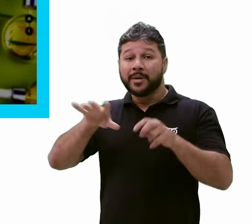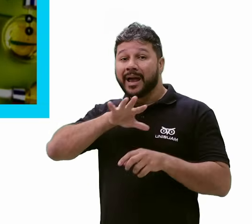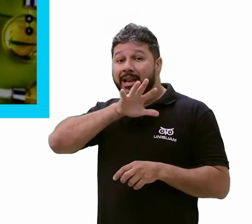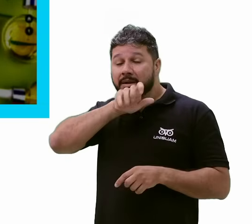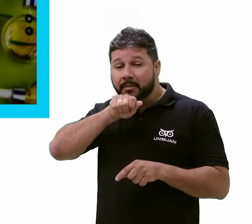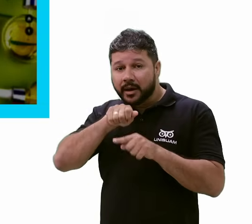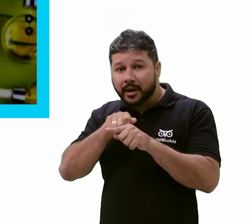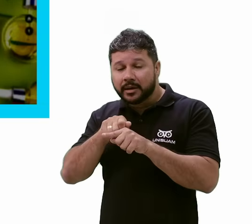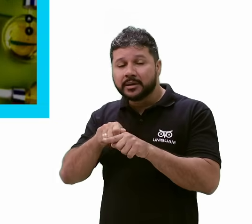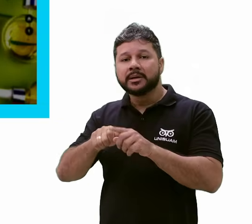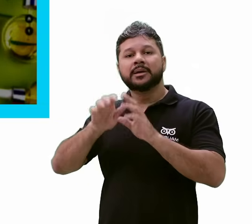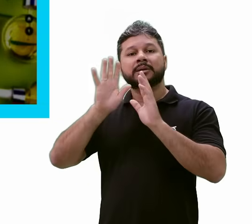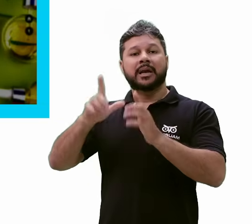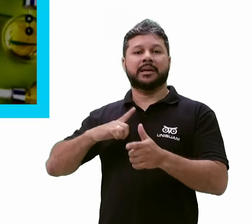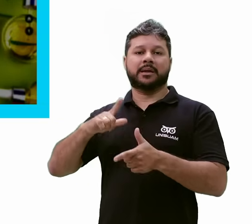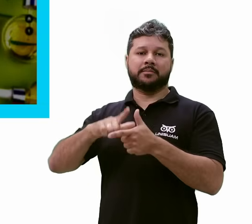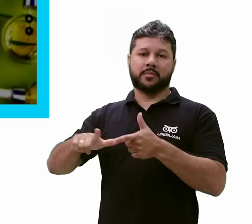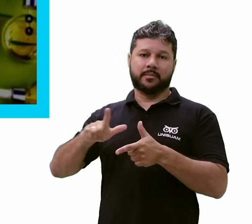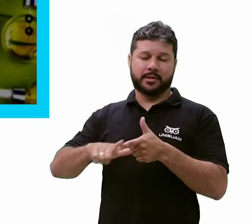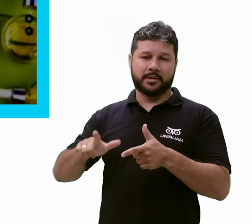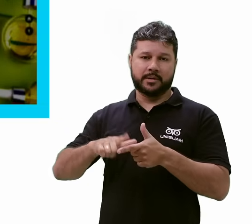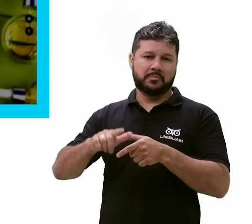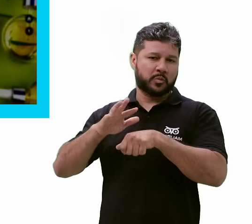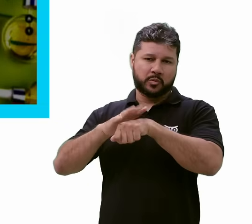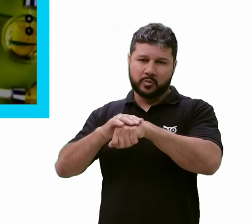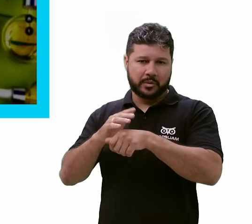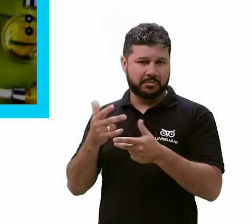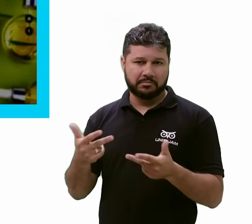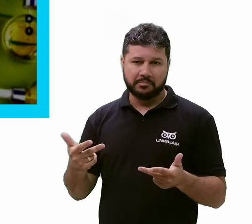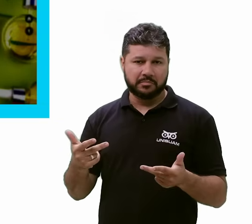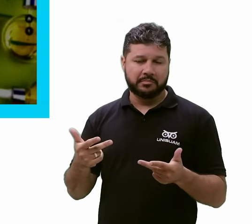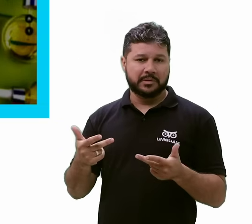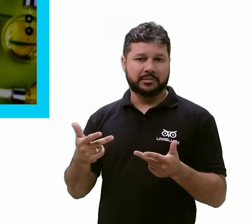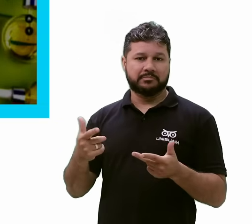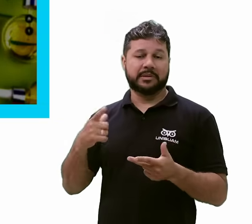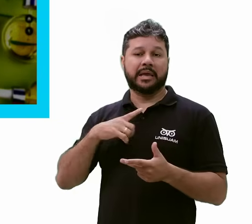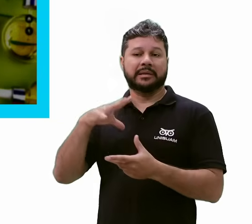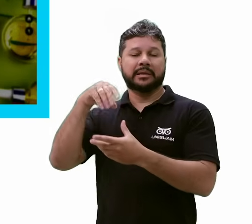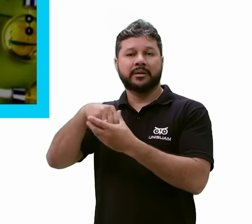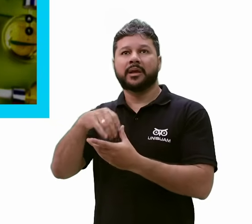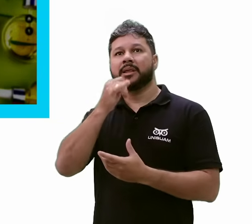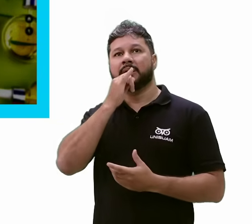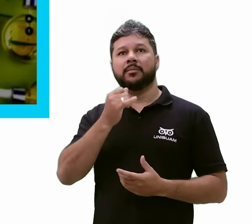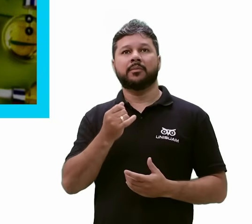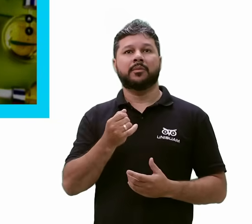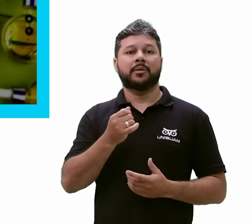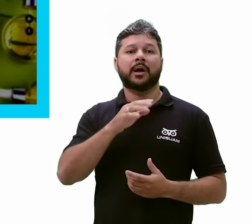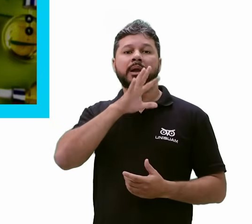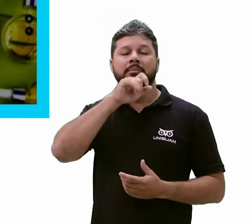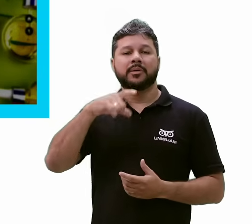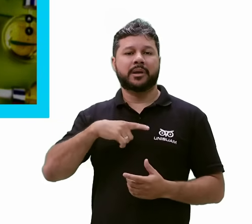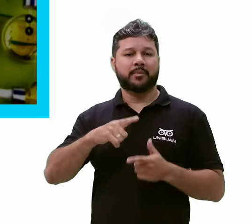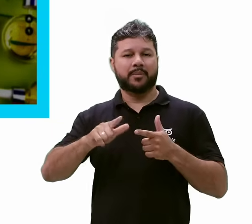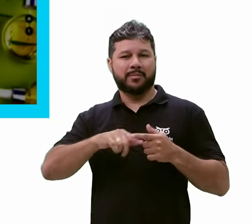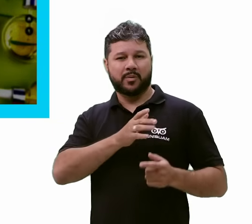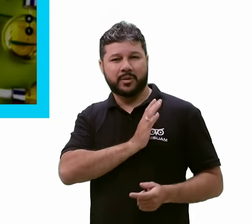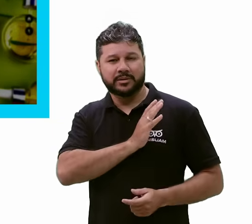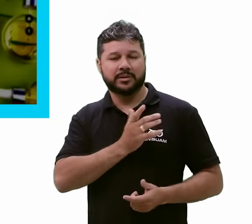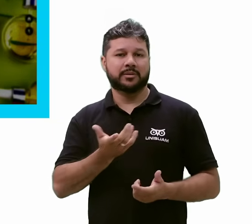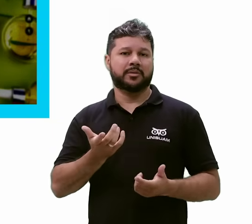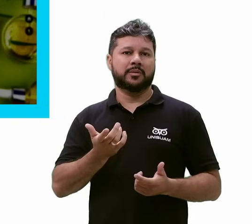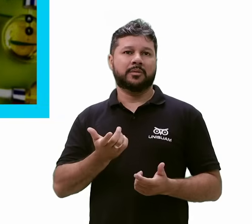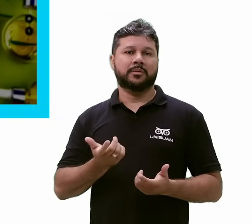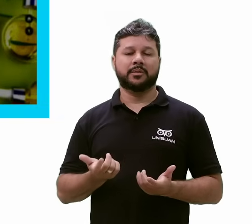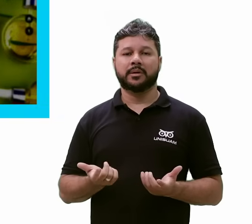animais que já têm um problema, tá? Concomitante. Então, o animal já tem um problema cardíaco, já tem